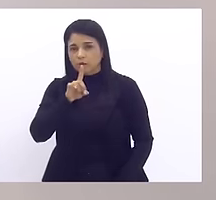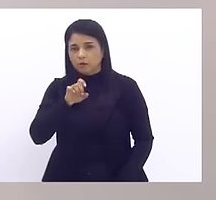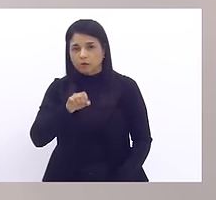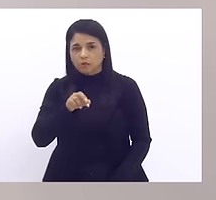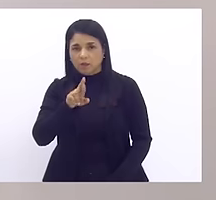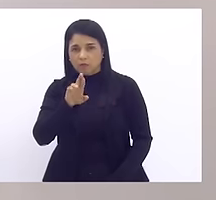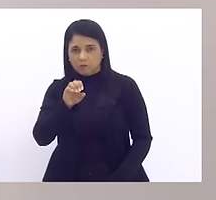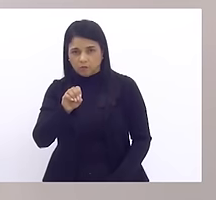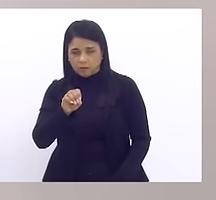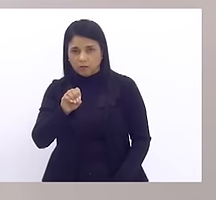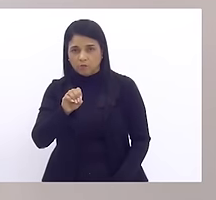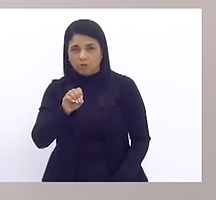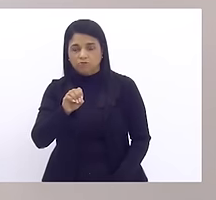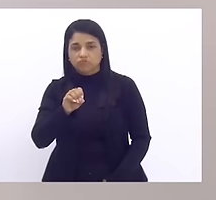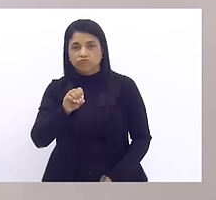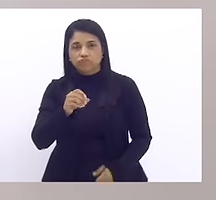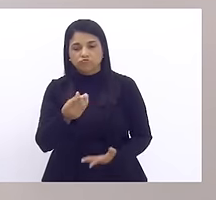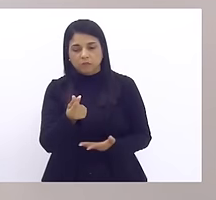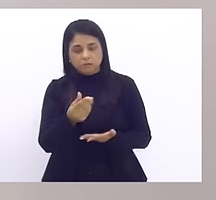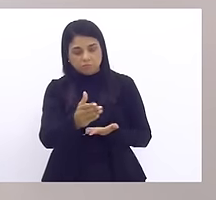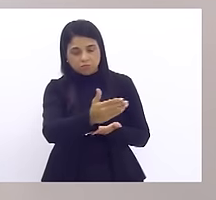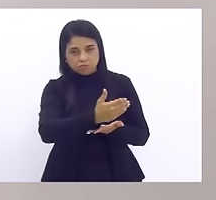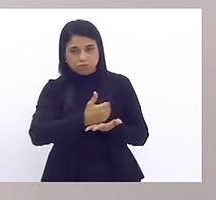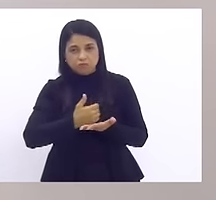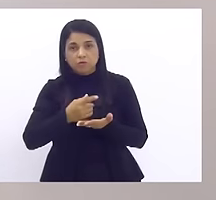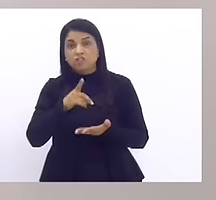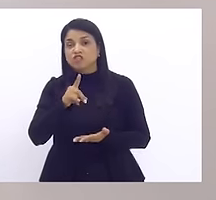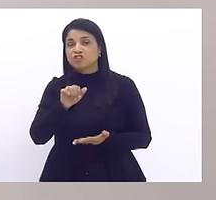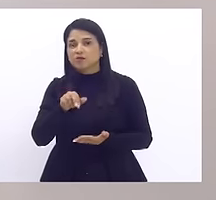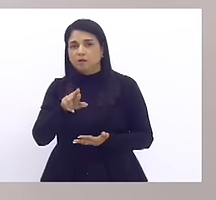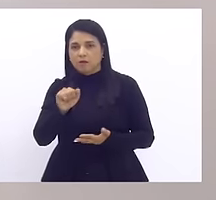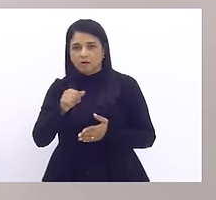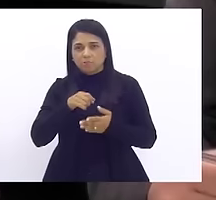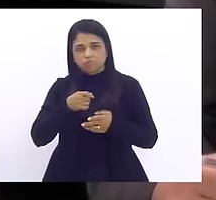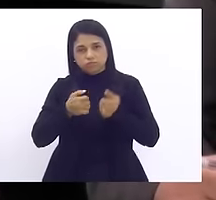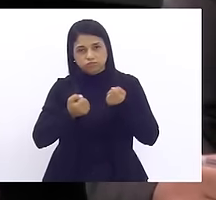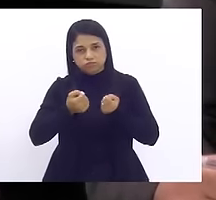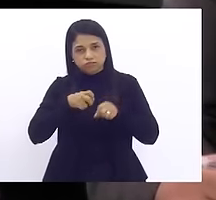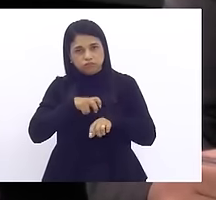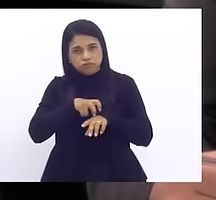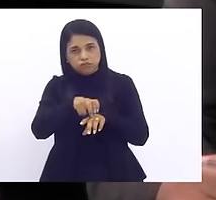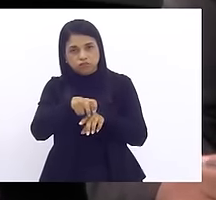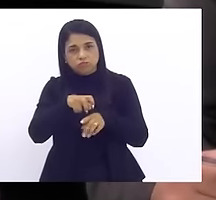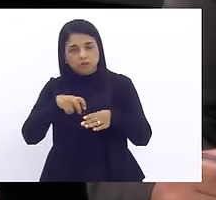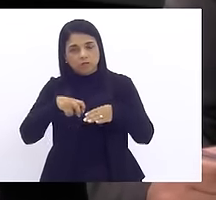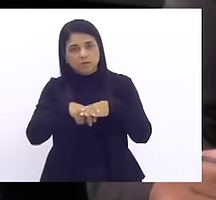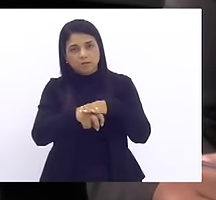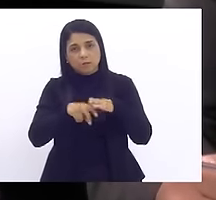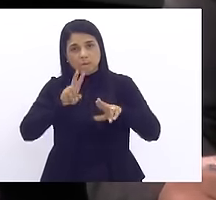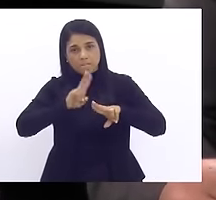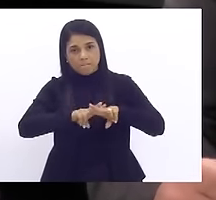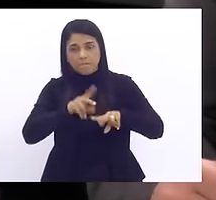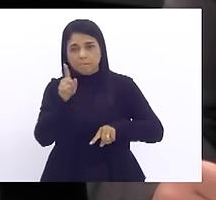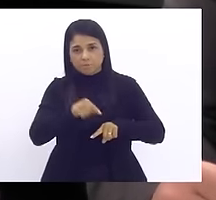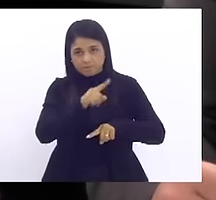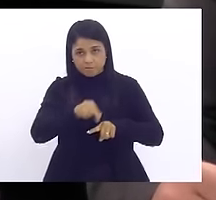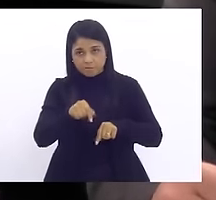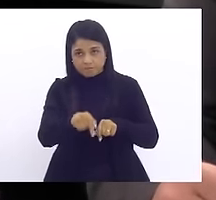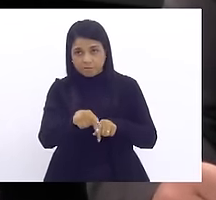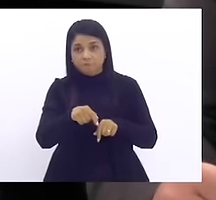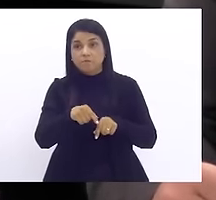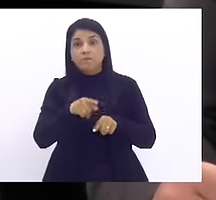do da permanência dos veículos as diárias e do leilão nesses percentuais que Eu mencionei 34%